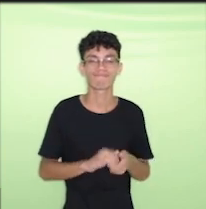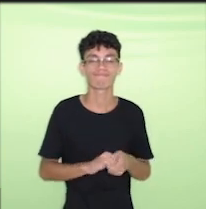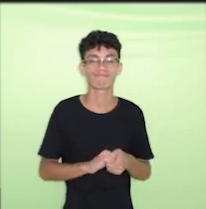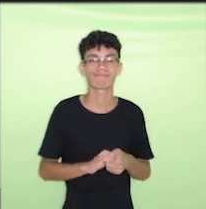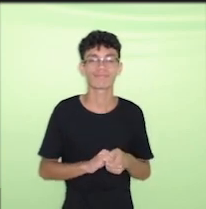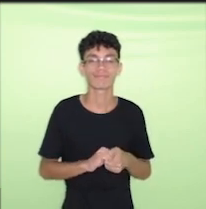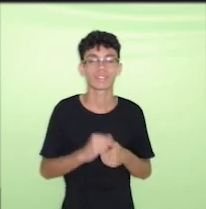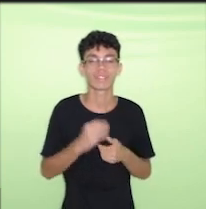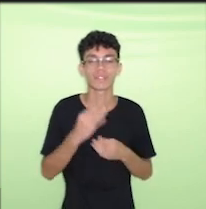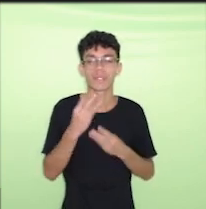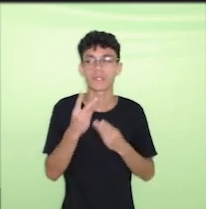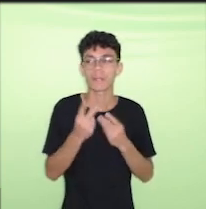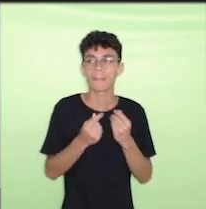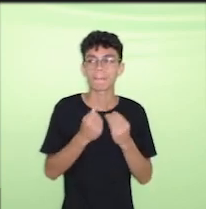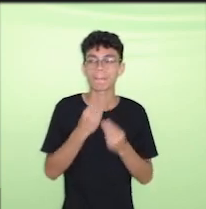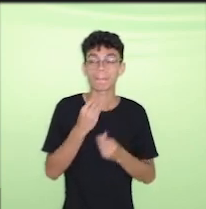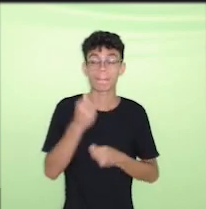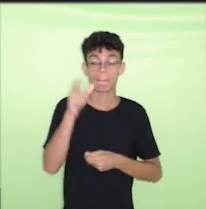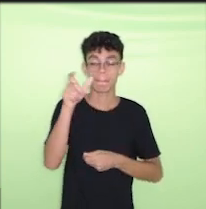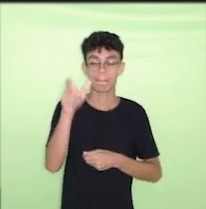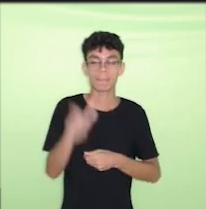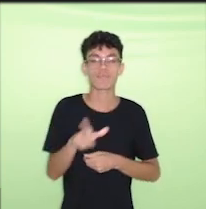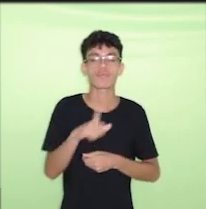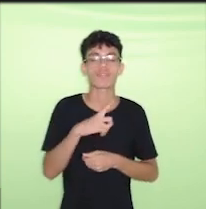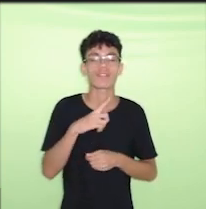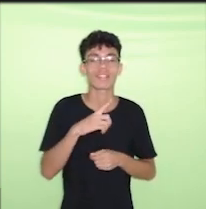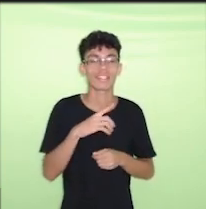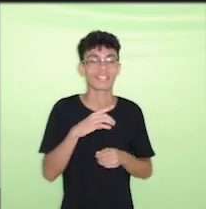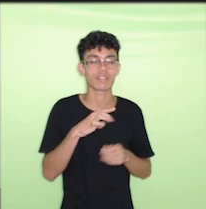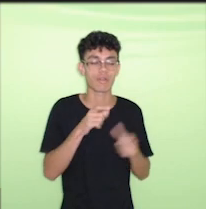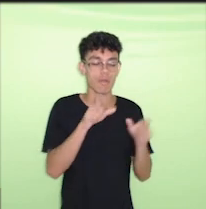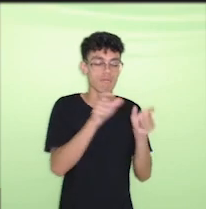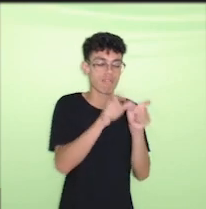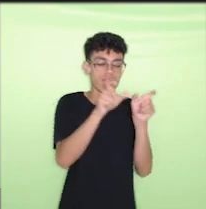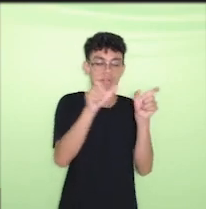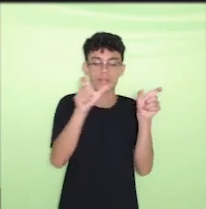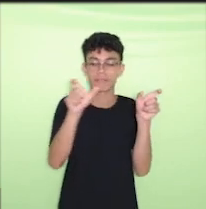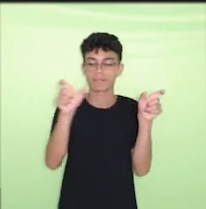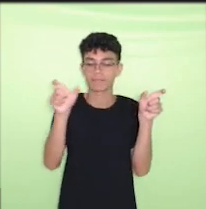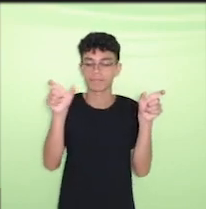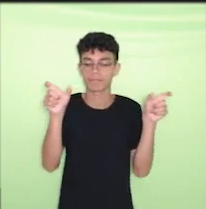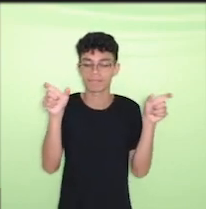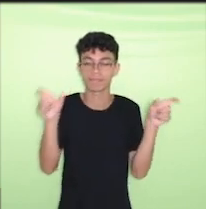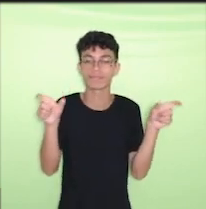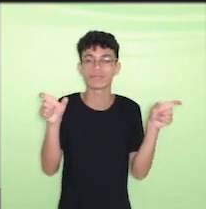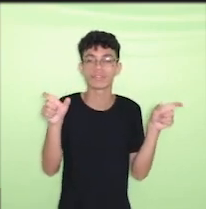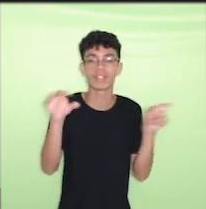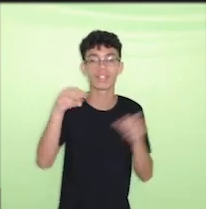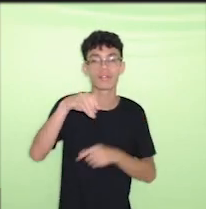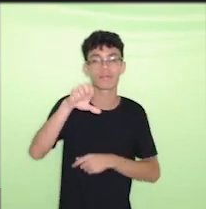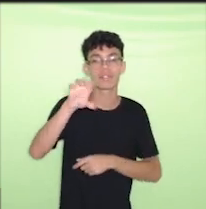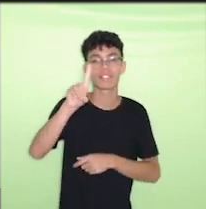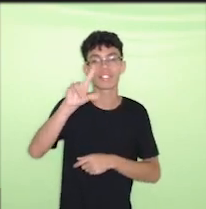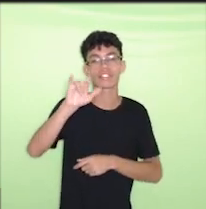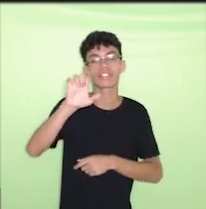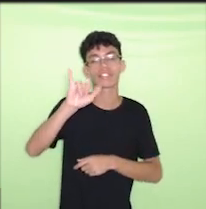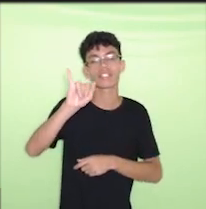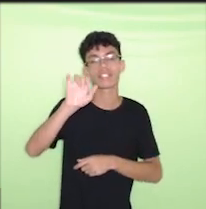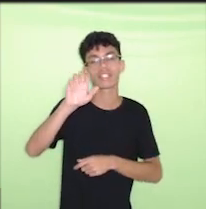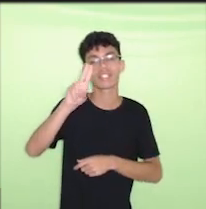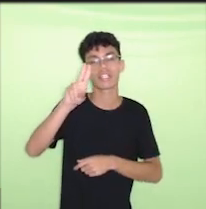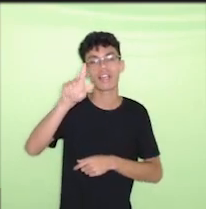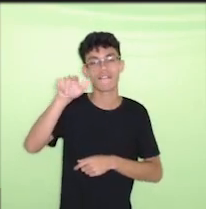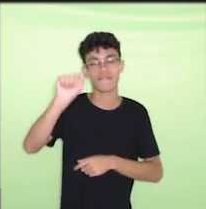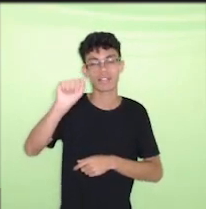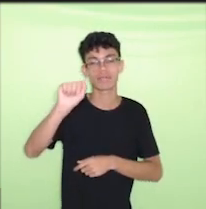o jeito como ela manteve a estrutura de um alto medieval, de uma maneira